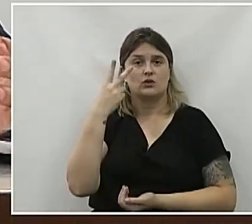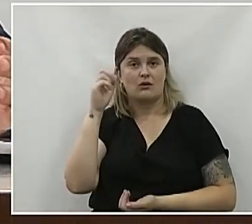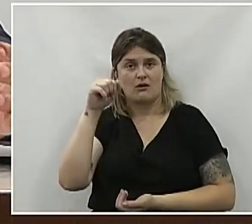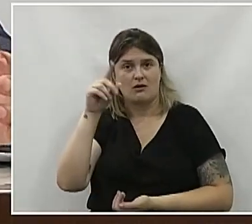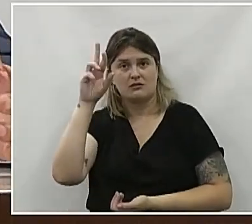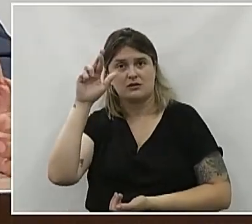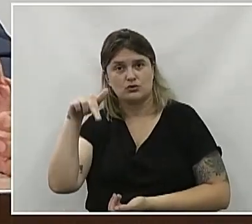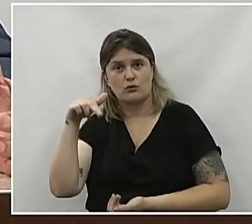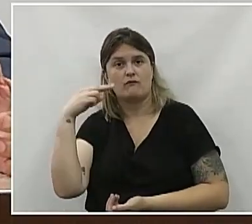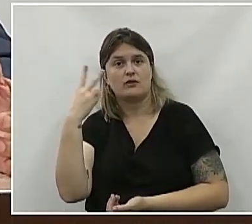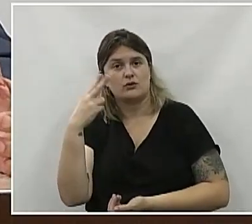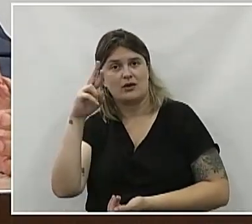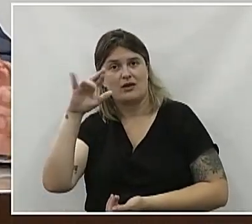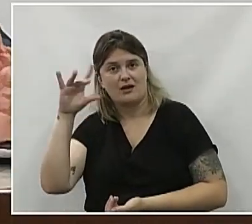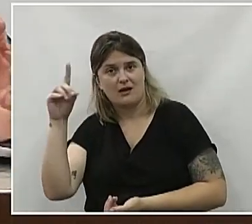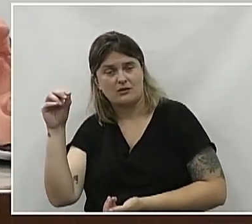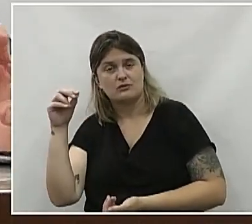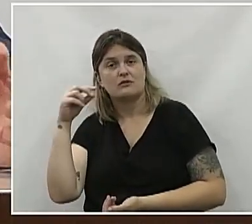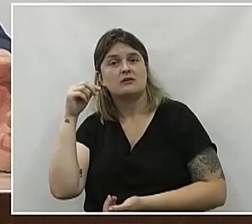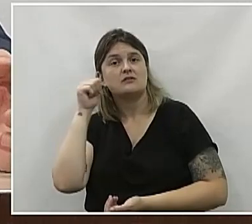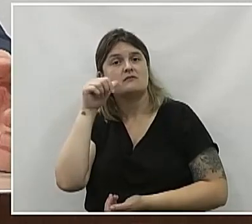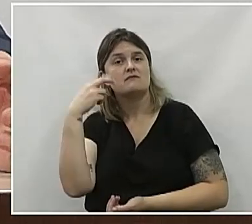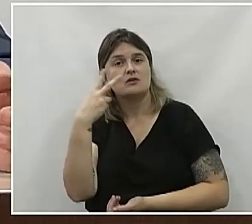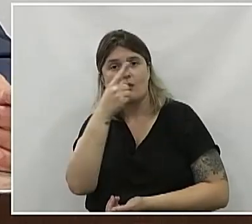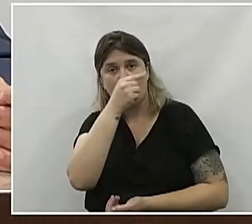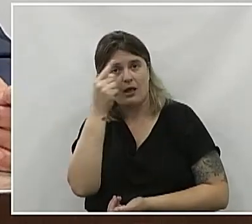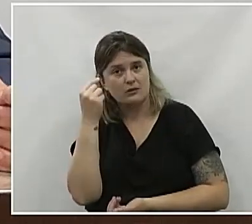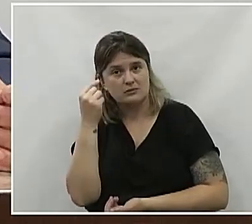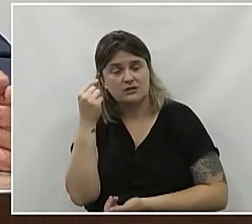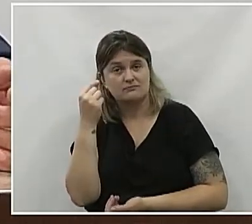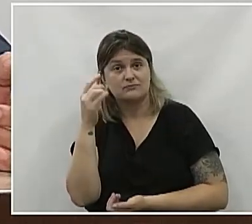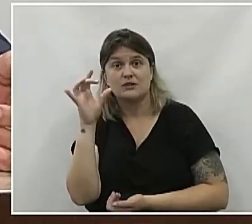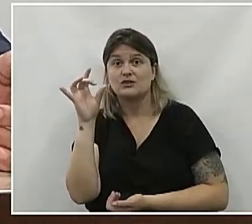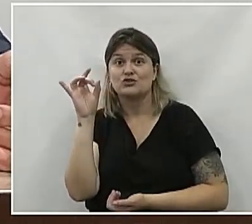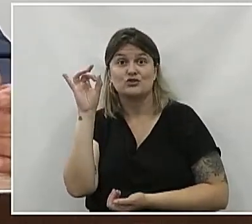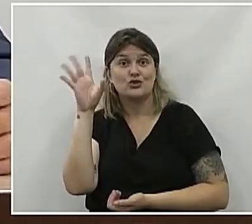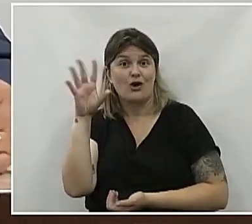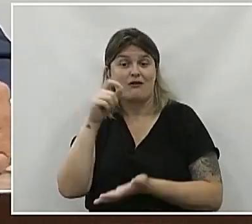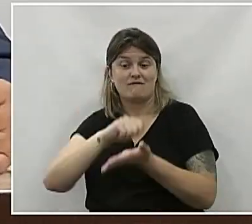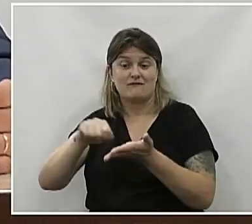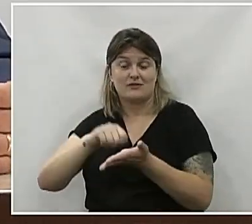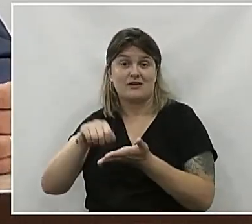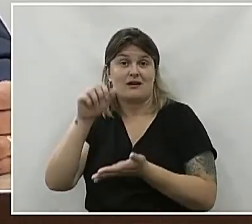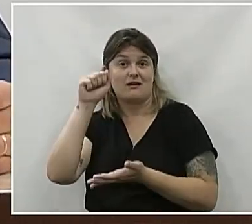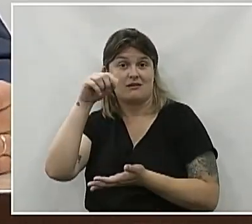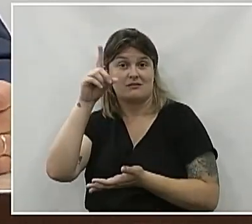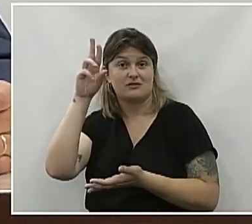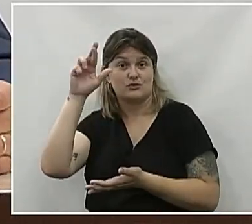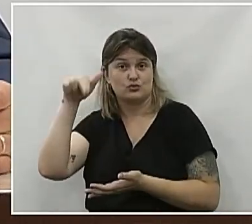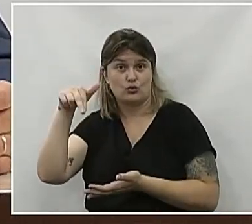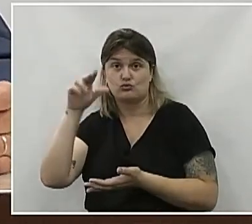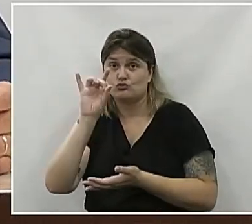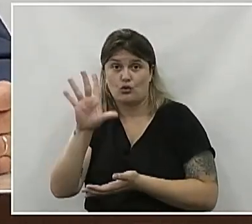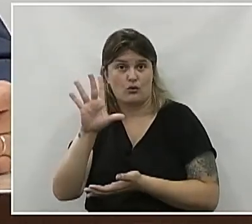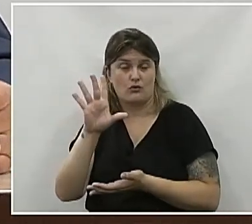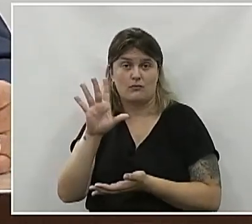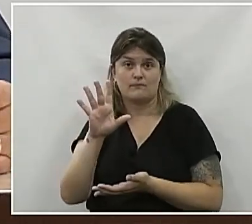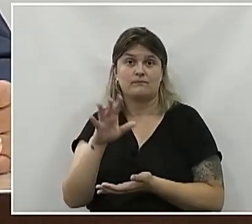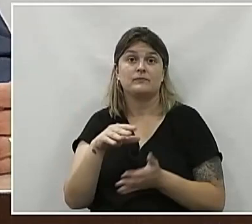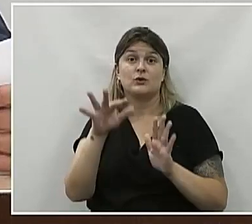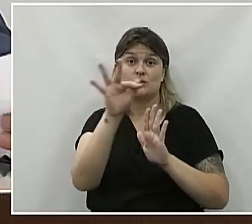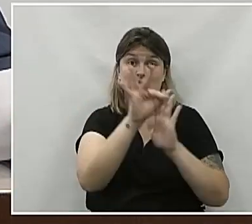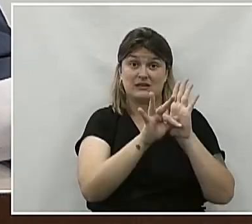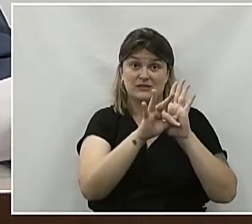Anderson Vereador Ricardo SAS e a vereadora landra só teve a assinatura do Vereador Anderson e